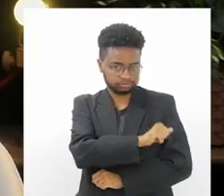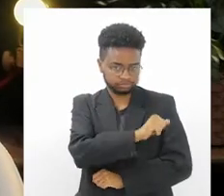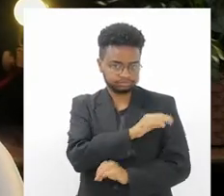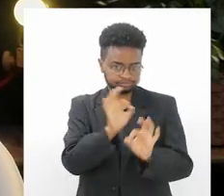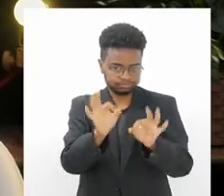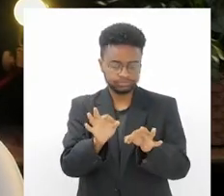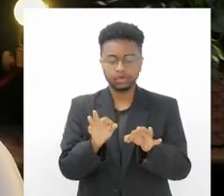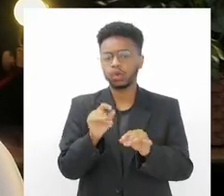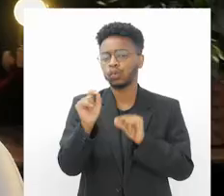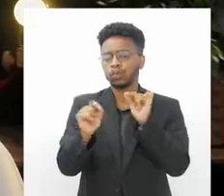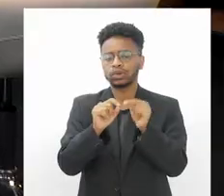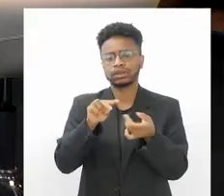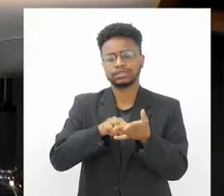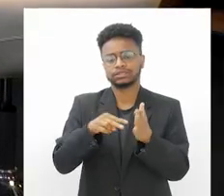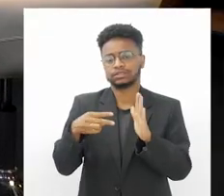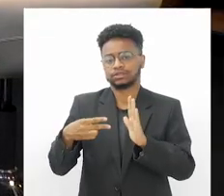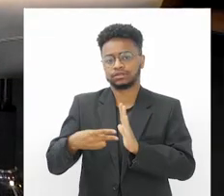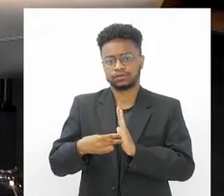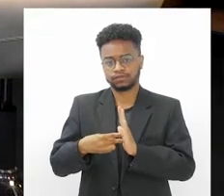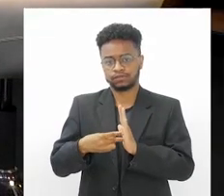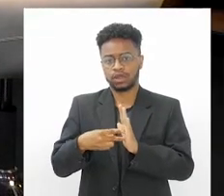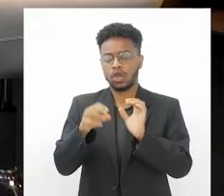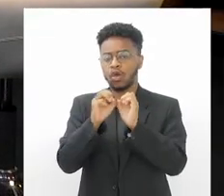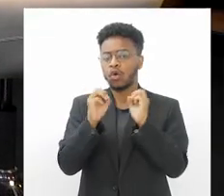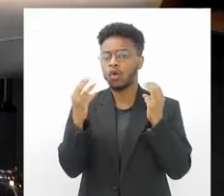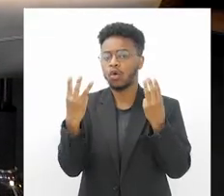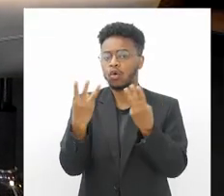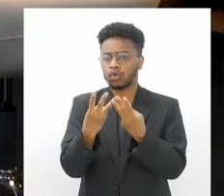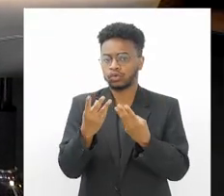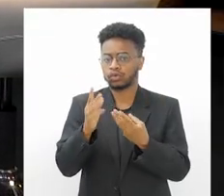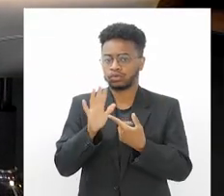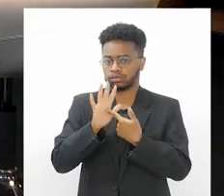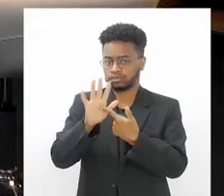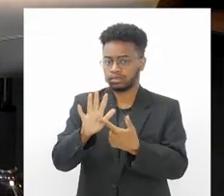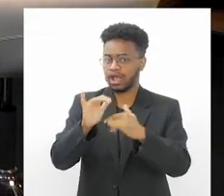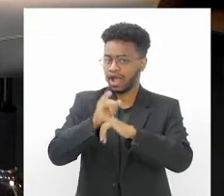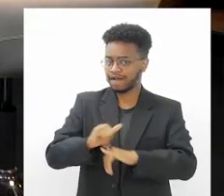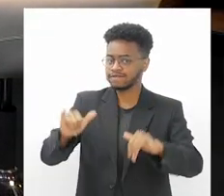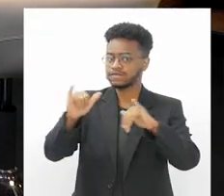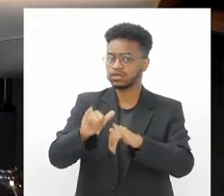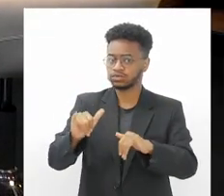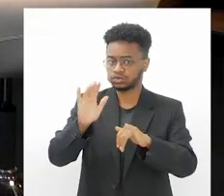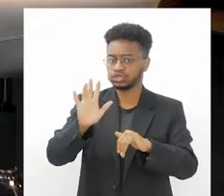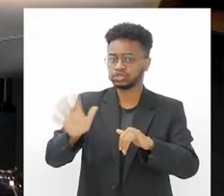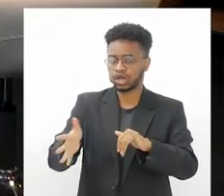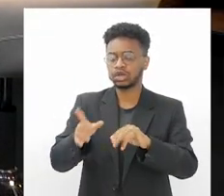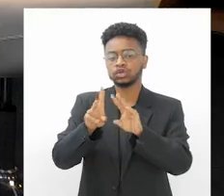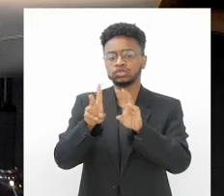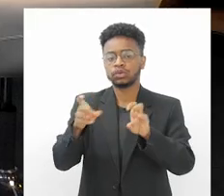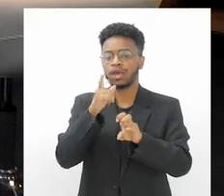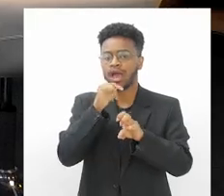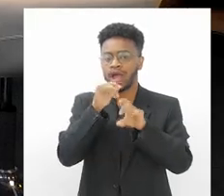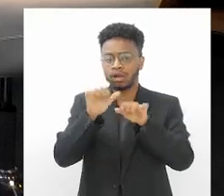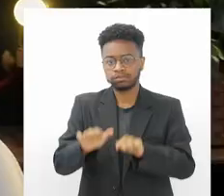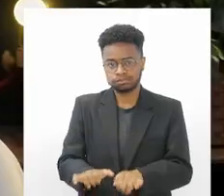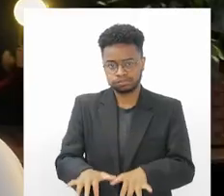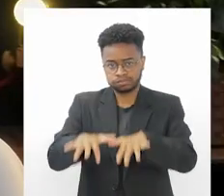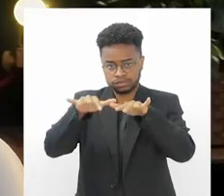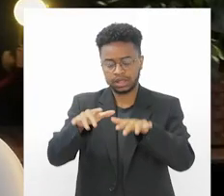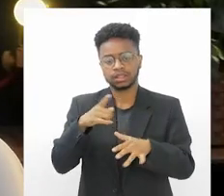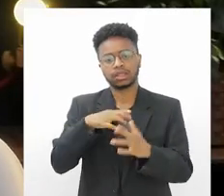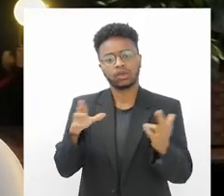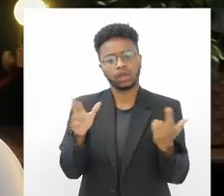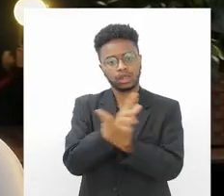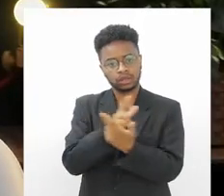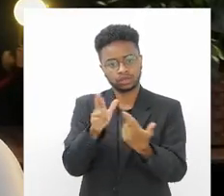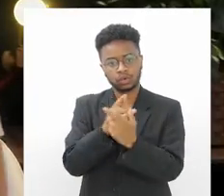Janeiro. Qual é o significado que a ONU já deu um alerta sobre a elevação dos mares? É um